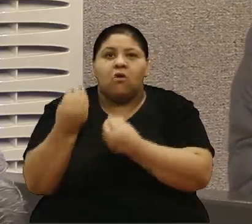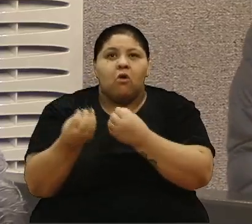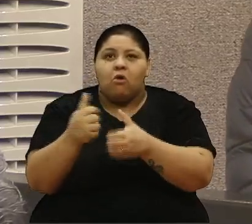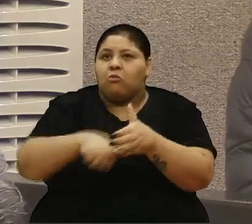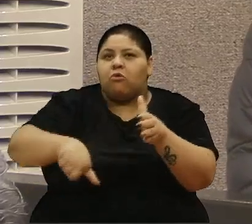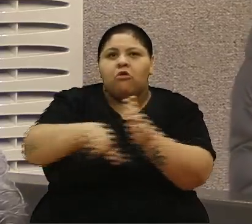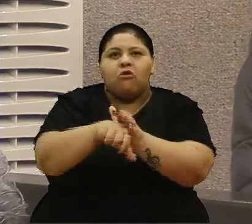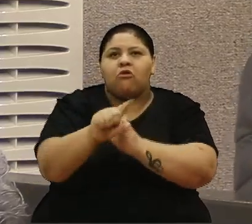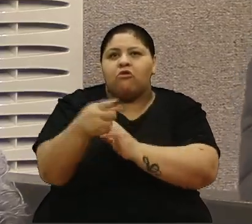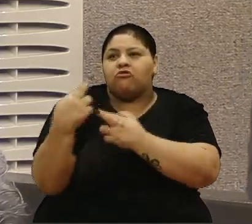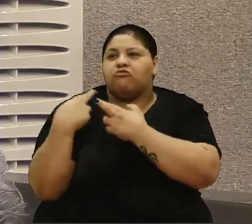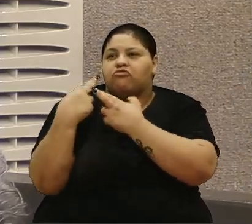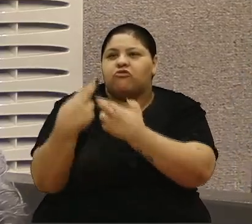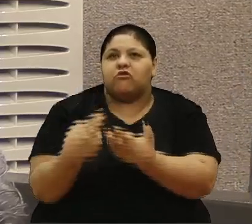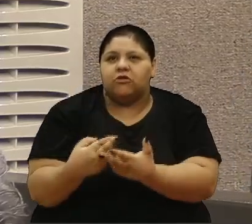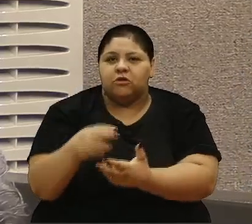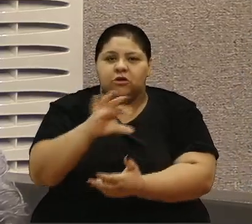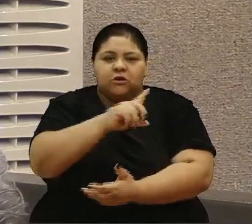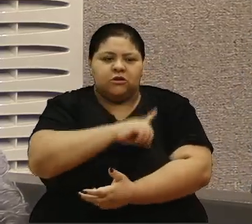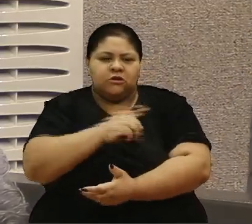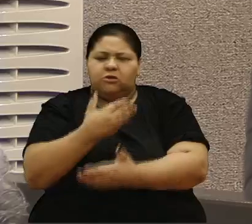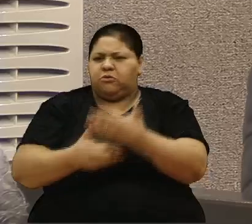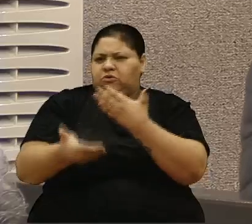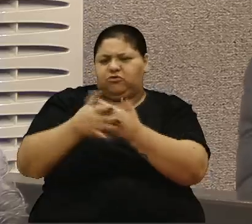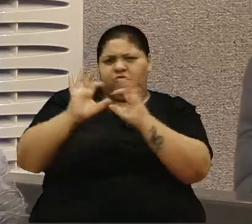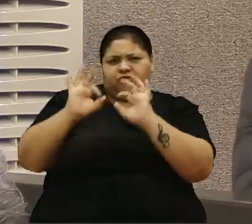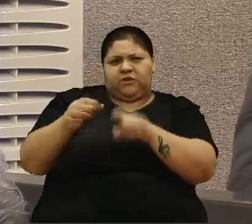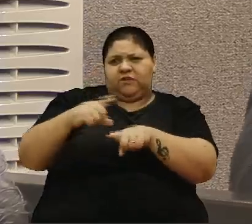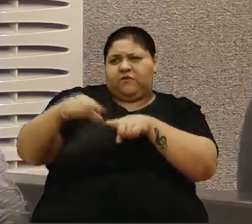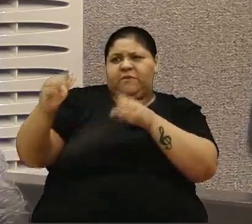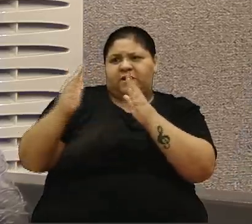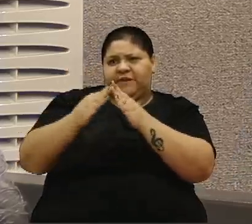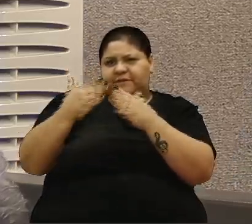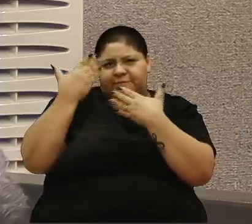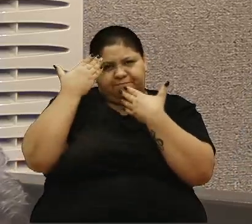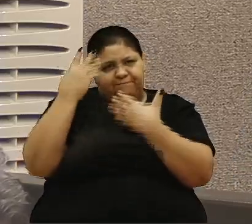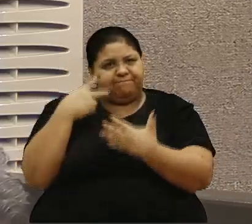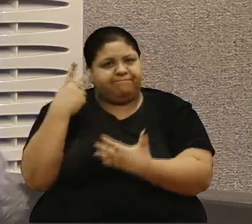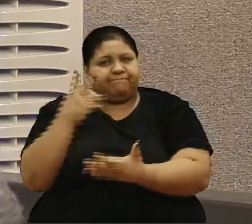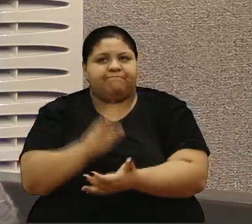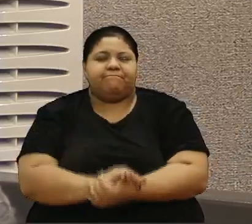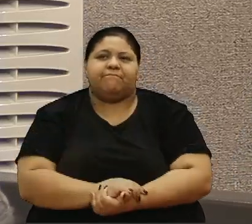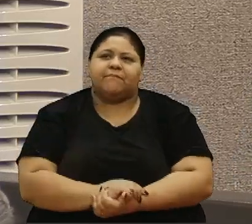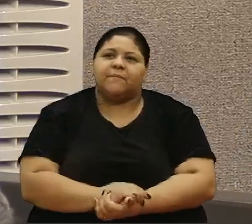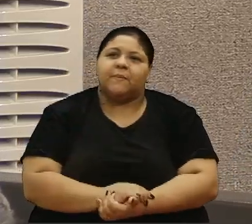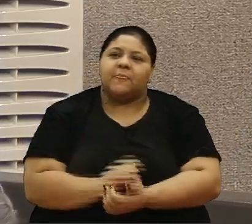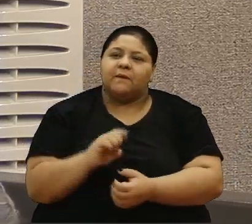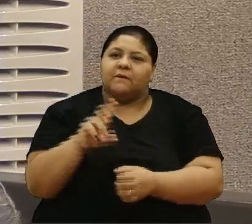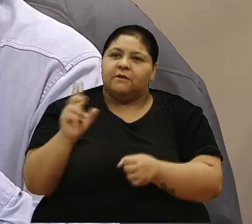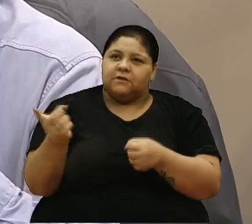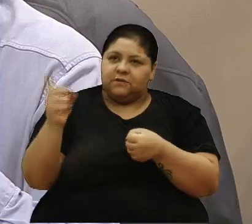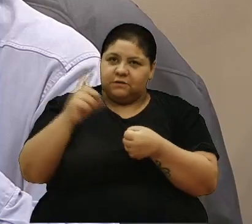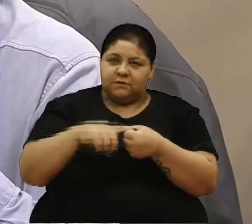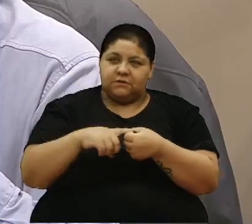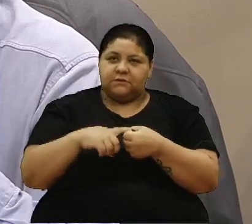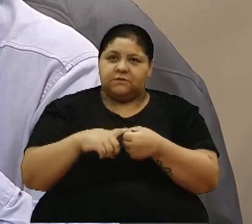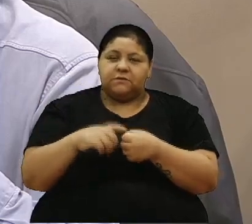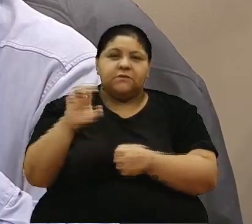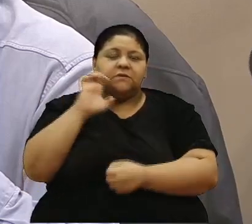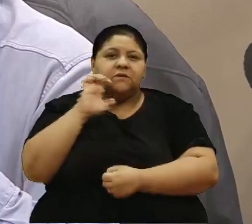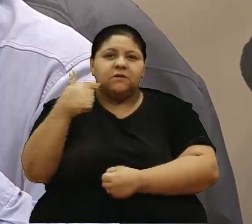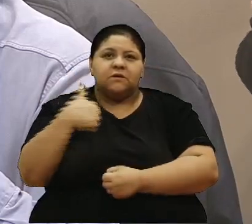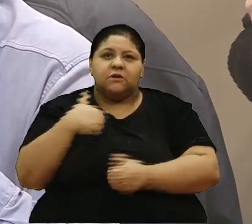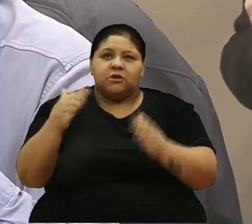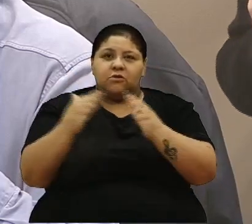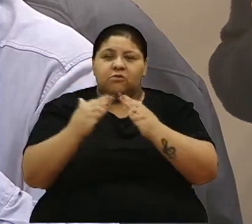o seu responsável ser conduzido à delegacia e depois está tudo certo e vai para sua casa. Obrigado, vereador. E só voltando, vereadora Estela, é que eu morei